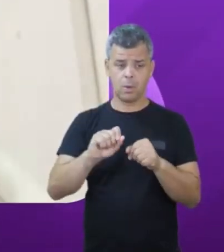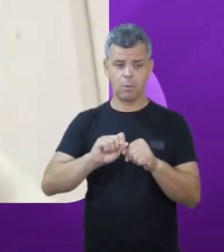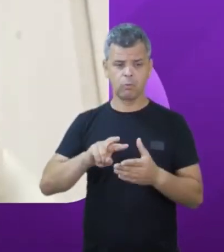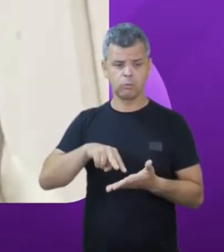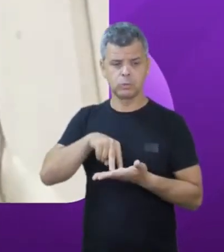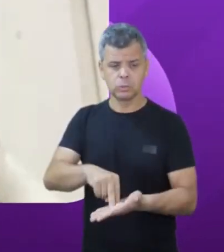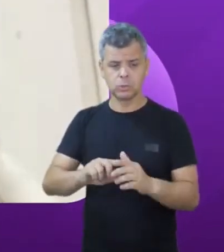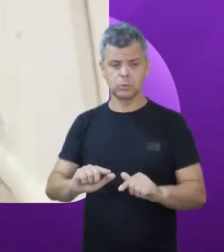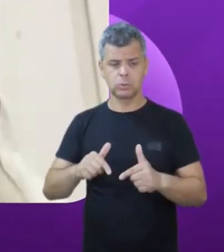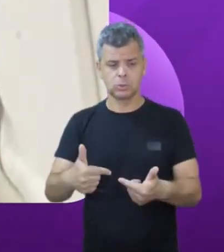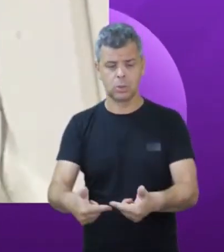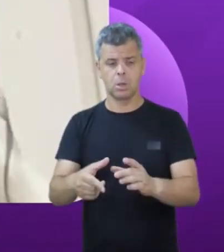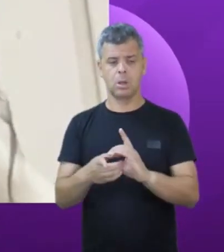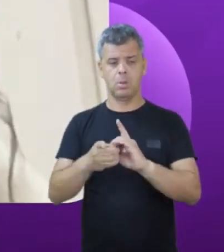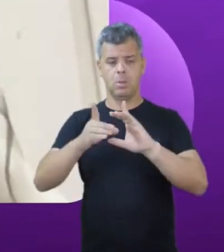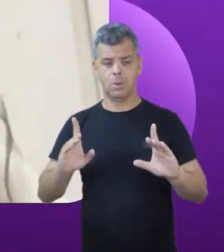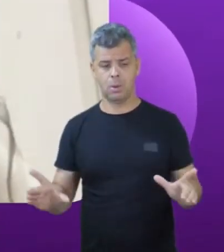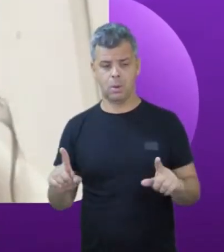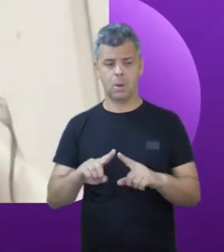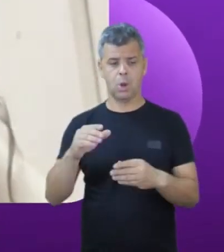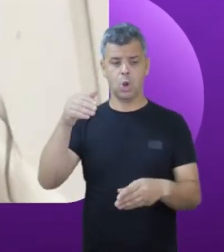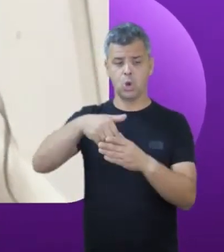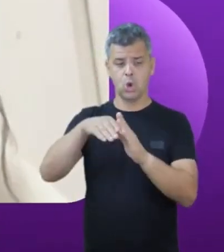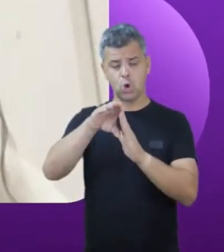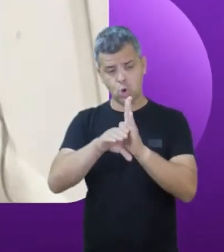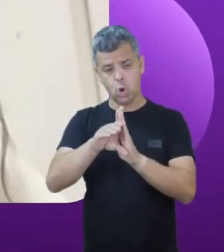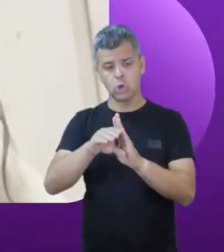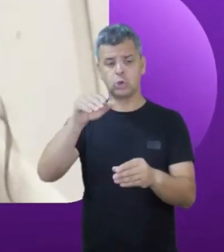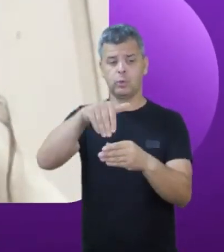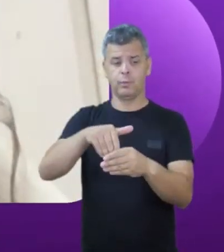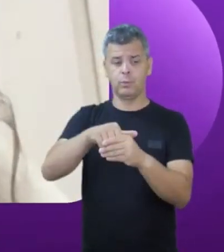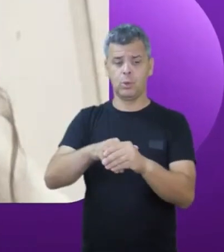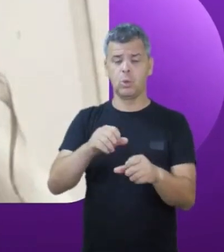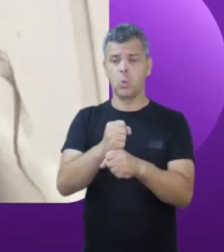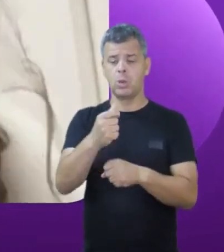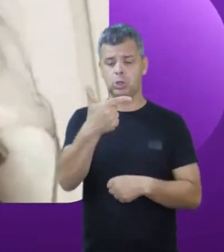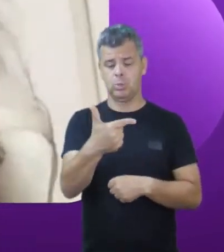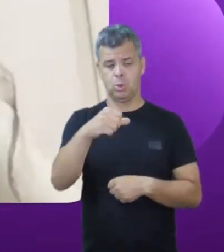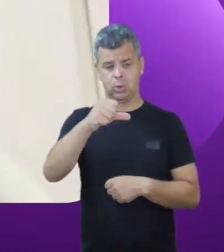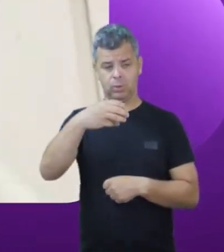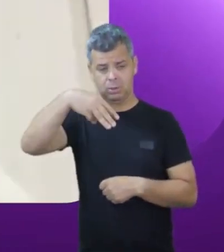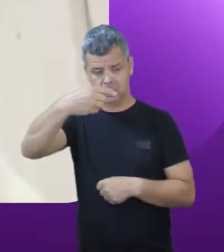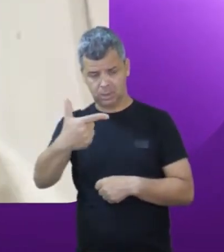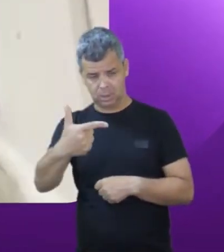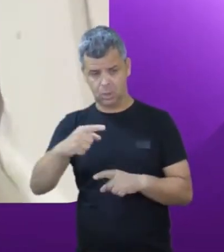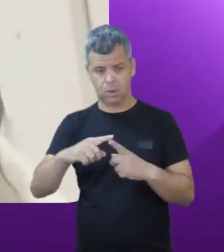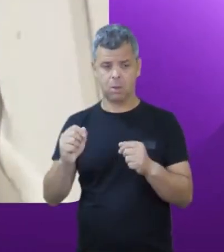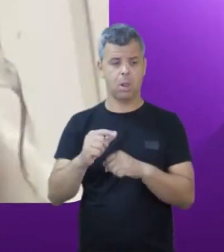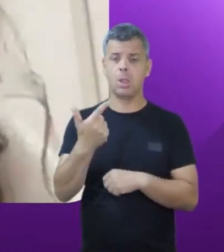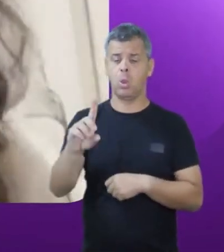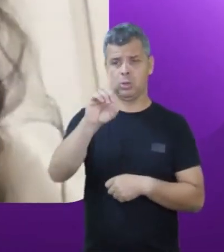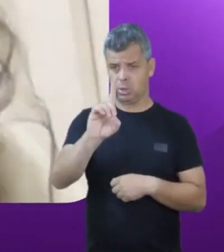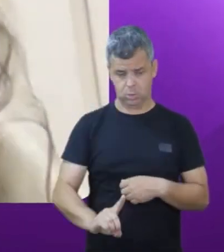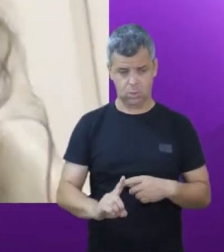resistência lutando por uma democracia. O Código Eleitoral em 32 o voto feminino foi previsto, mas ainda não era